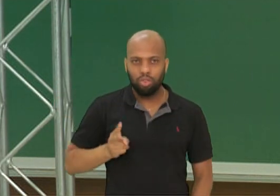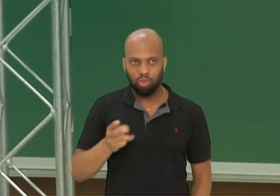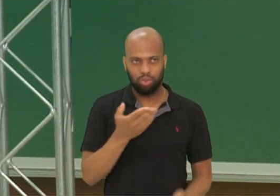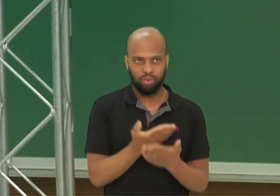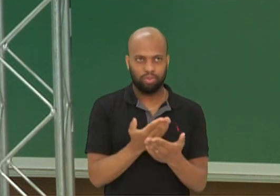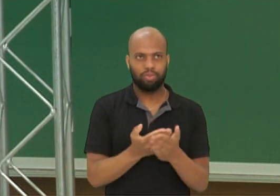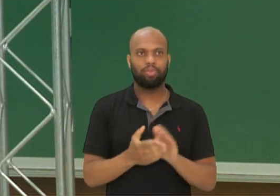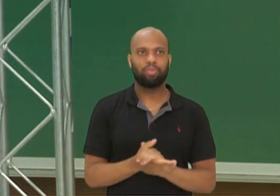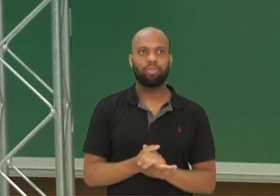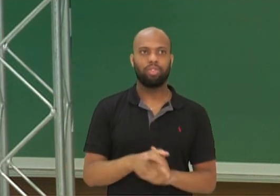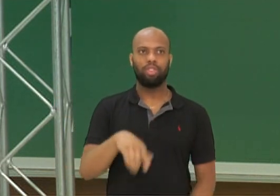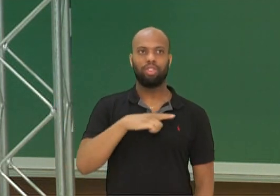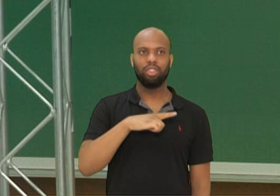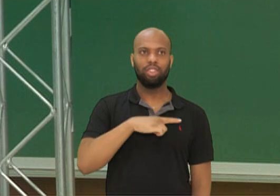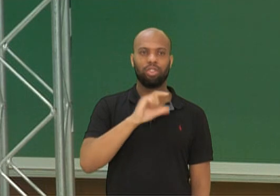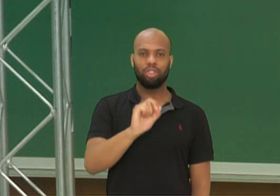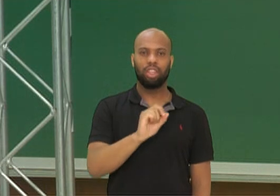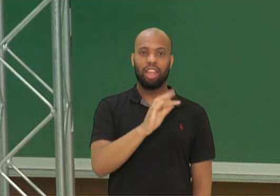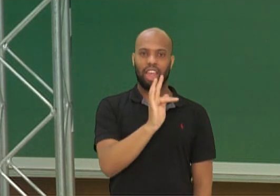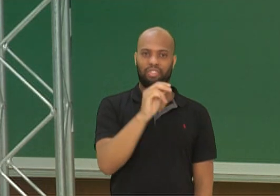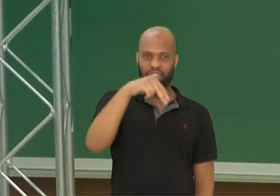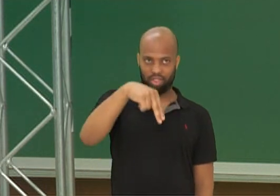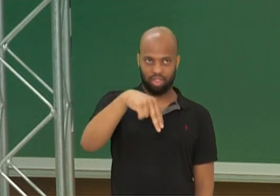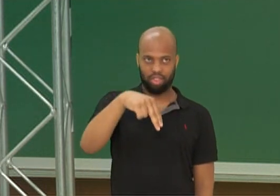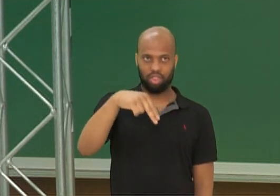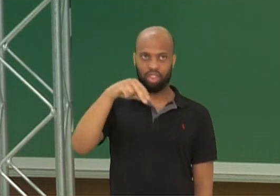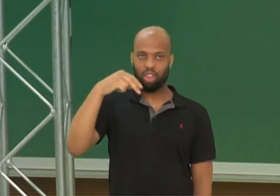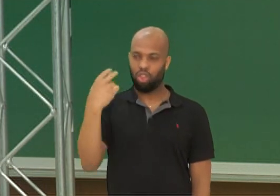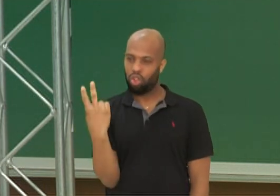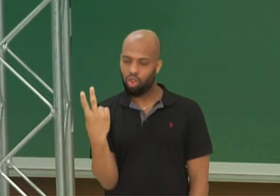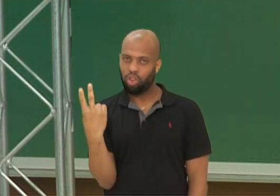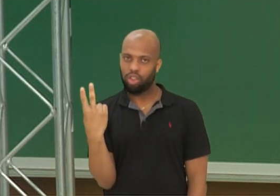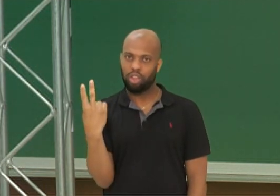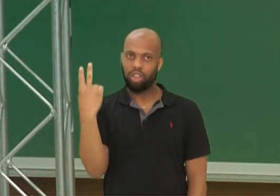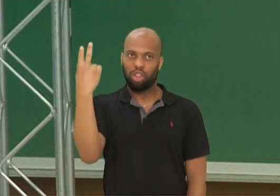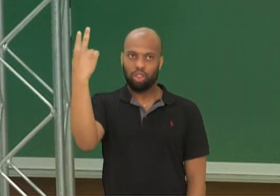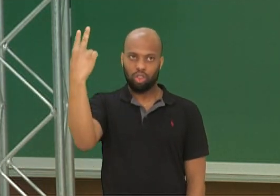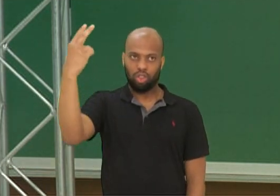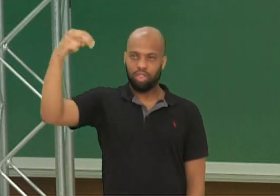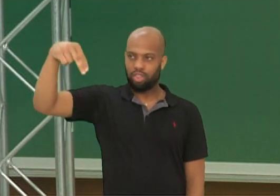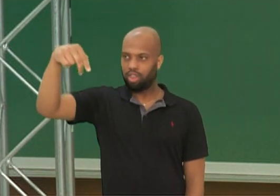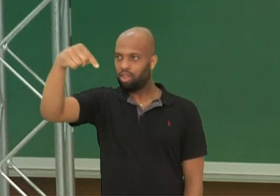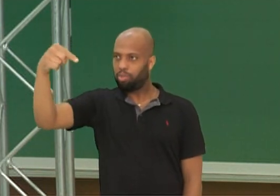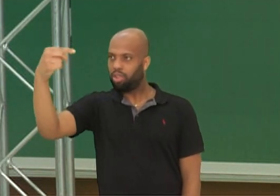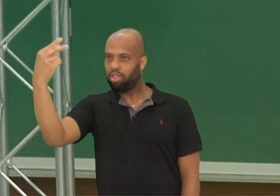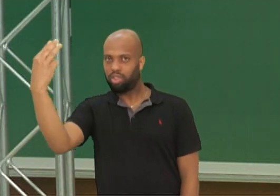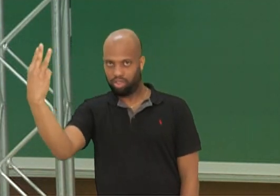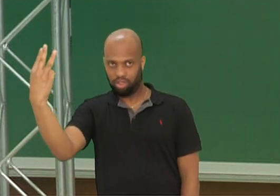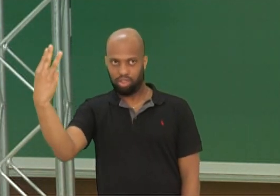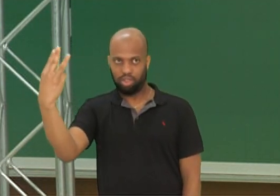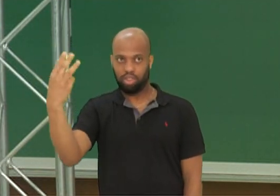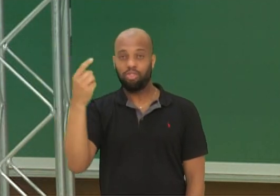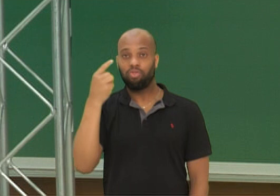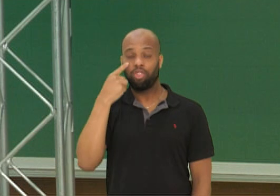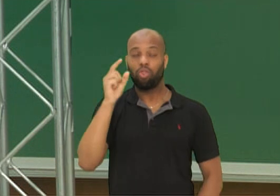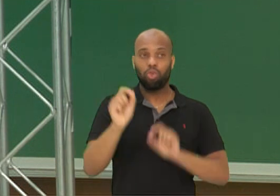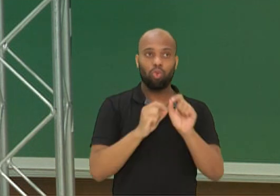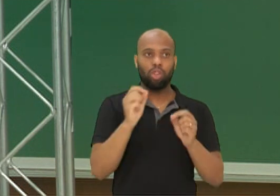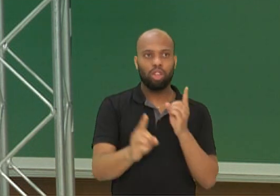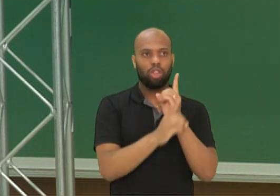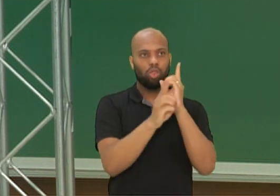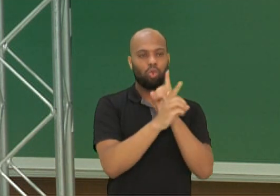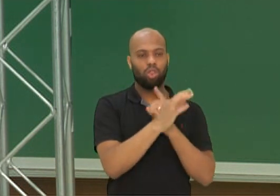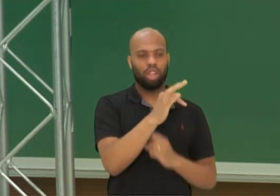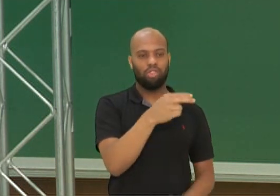aqui. Função f de n, 2 elevado a 2n menos 3. E é para você calcular o f de